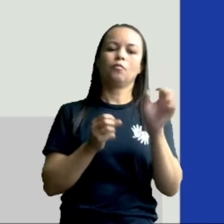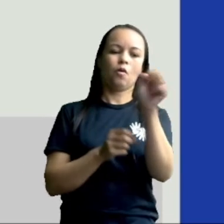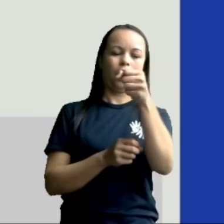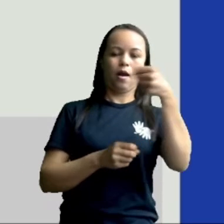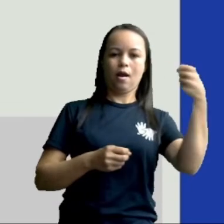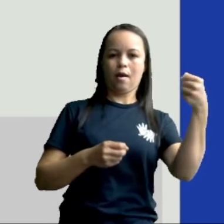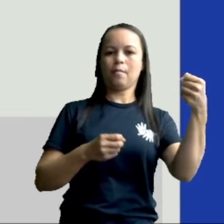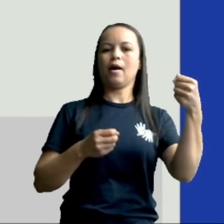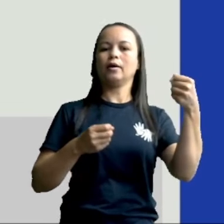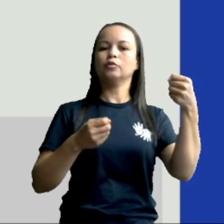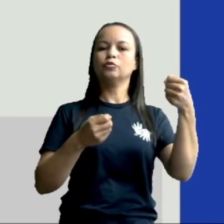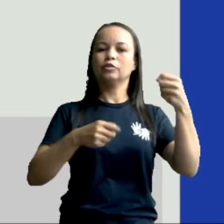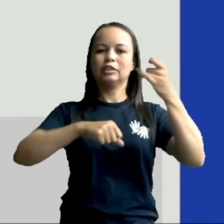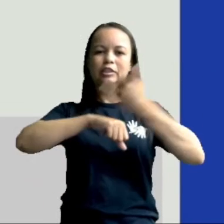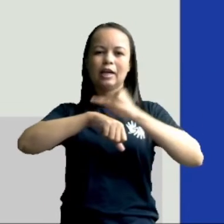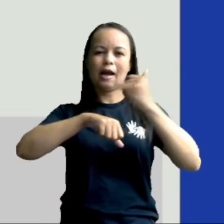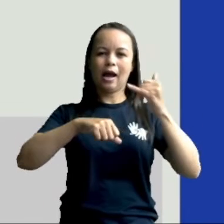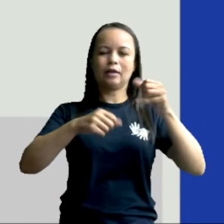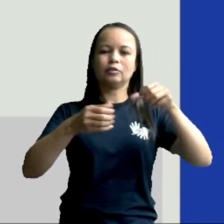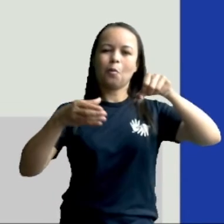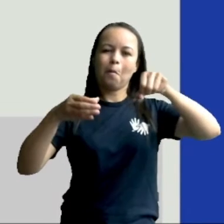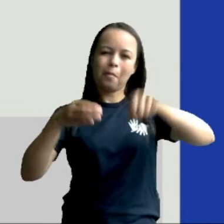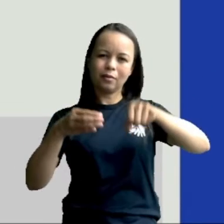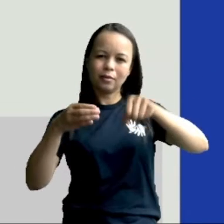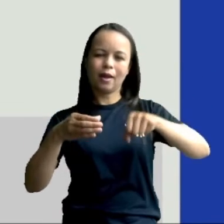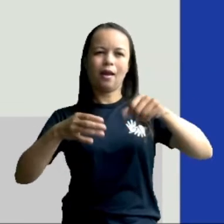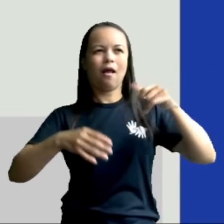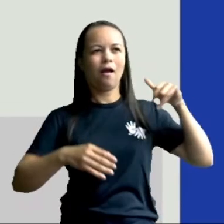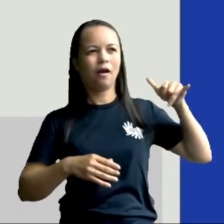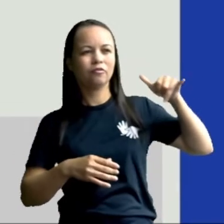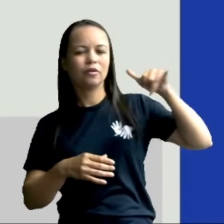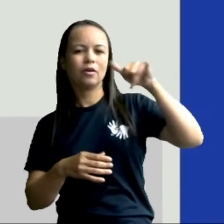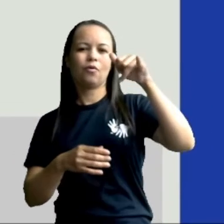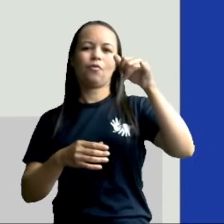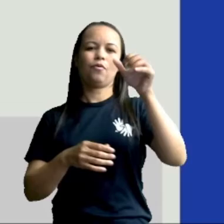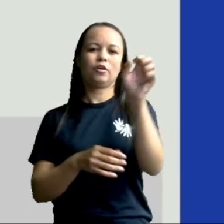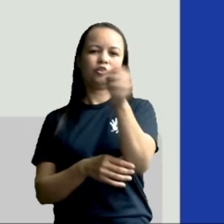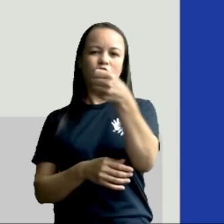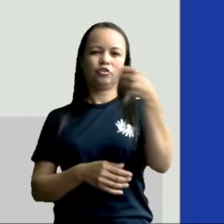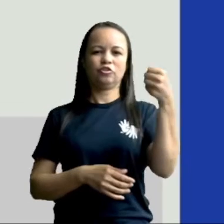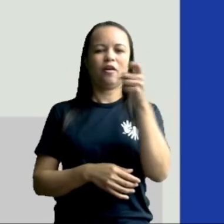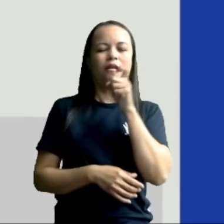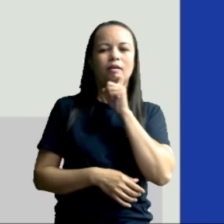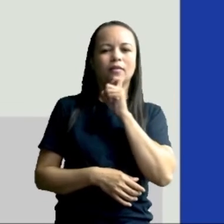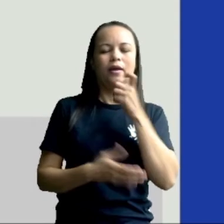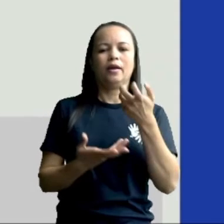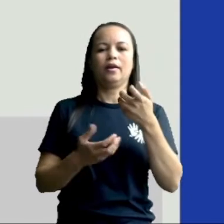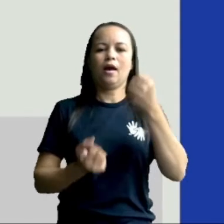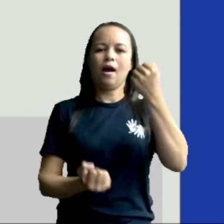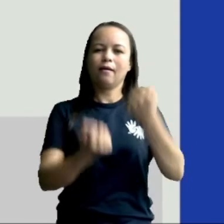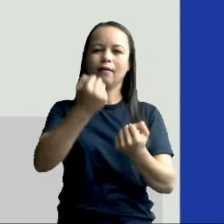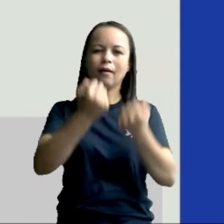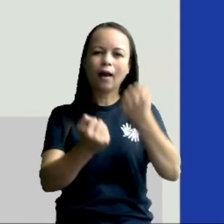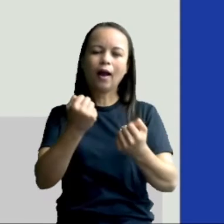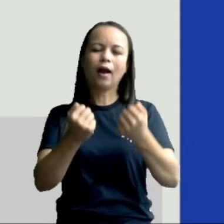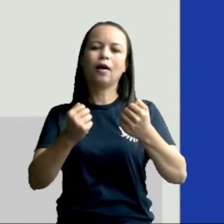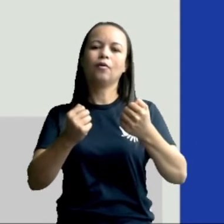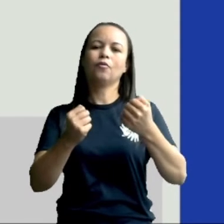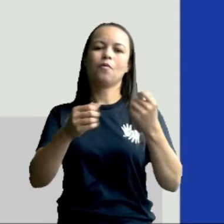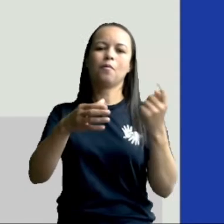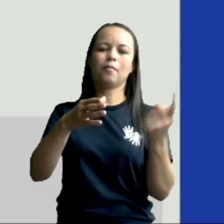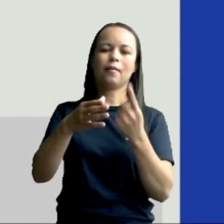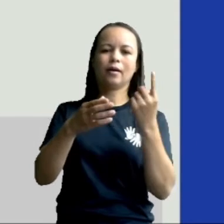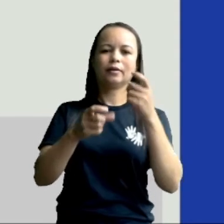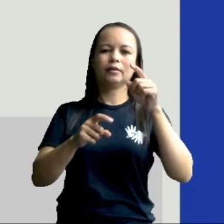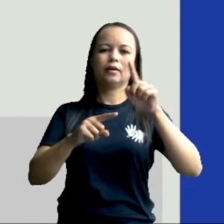aço, panelas, aviões, geladeiras, carros, máquinas industriais